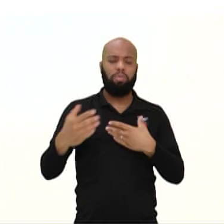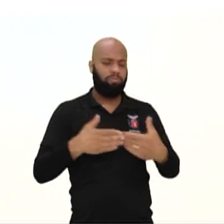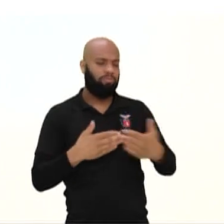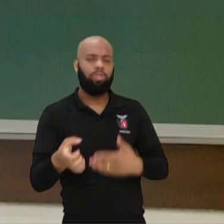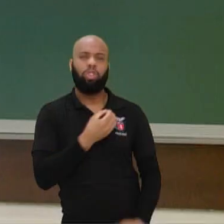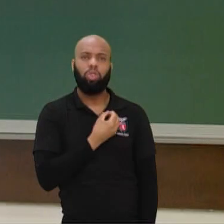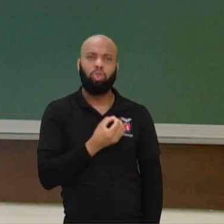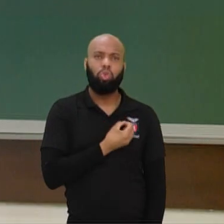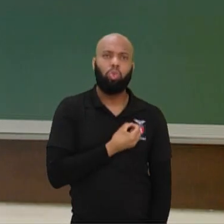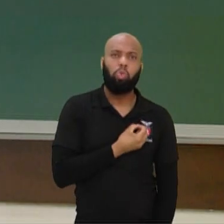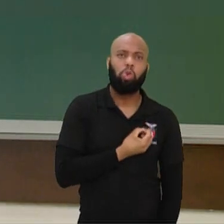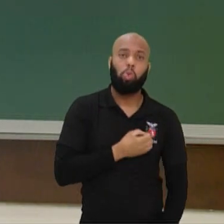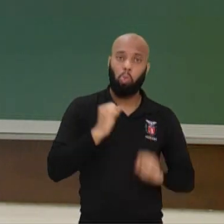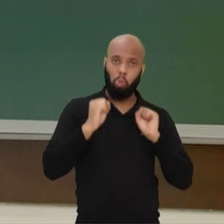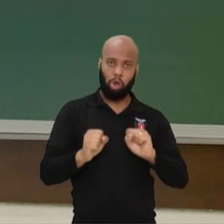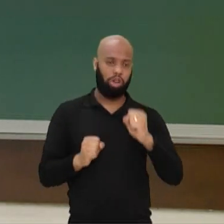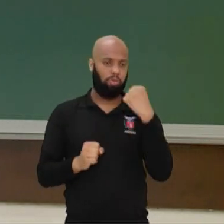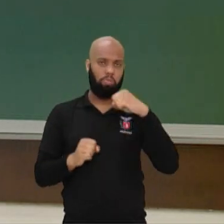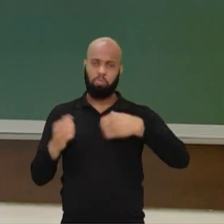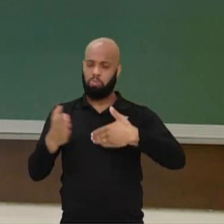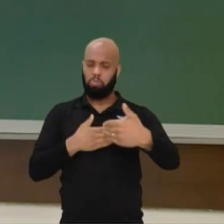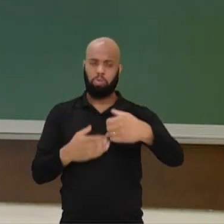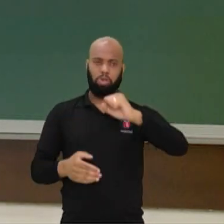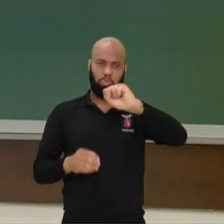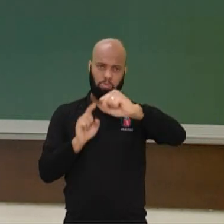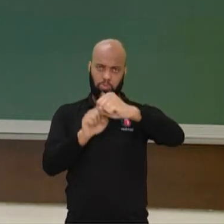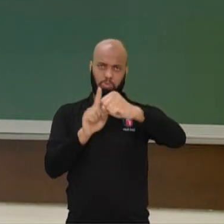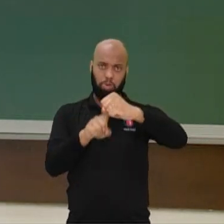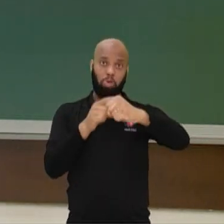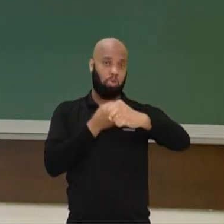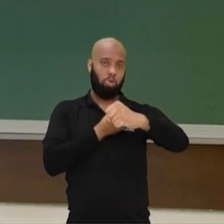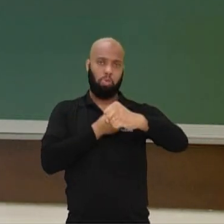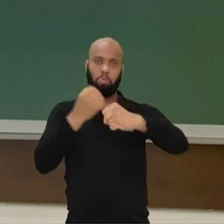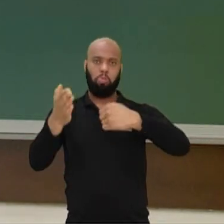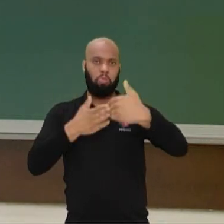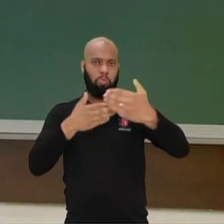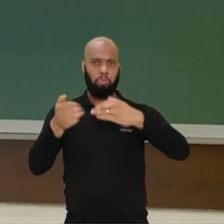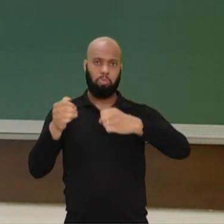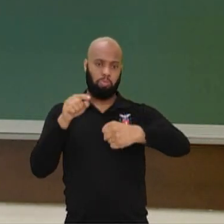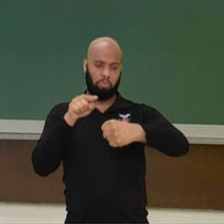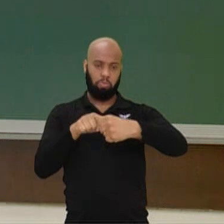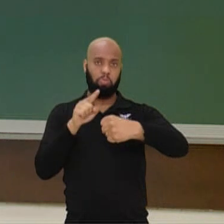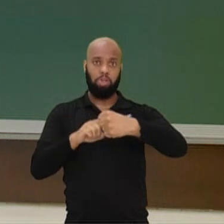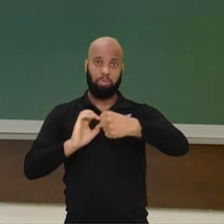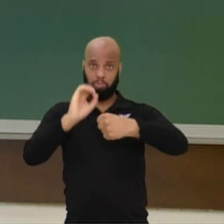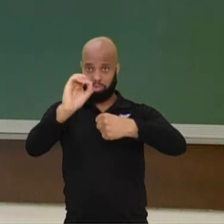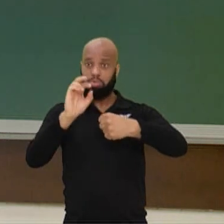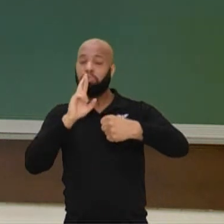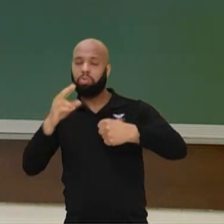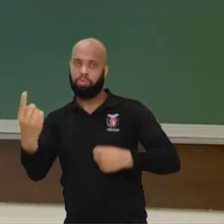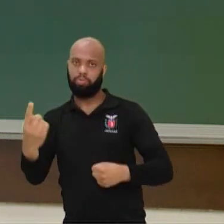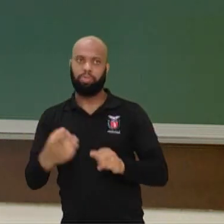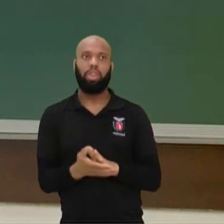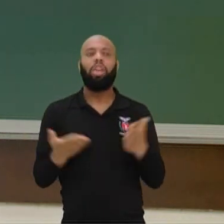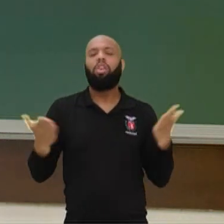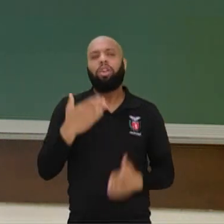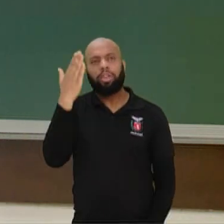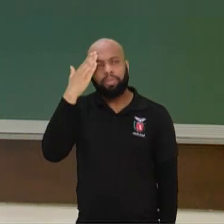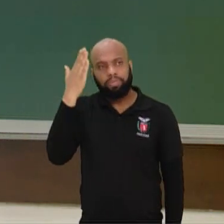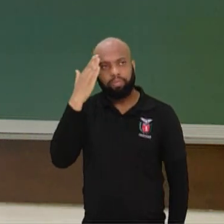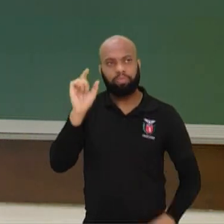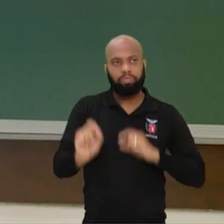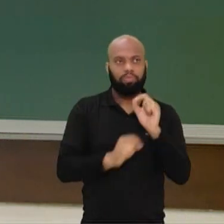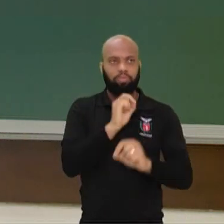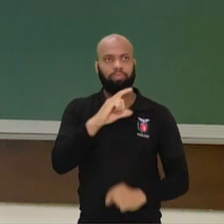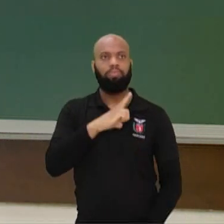elevado a 0 é igual a 1. Então tá aqui, ó, i elevado a 0 vale 1. I elevado a 1 é i. Por quê? Porque